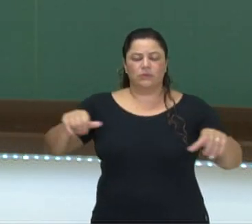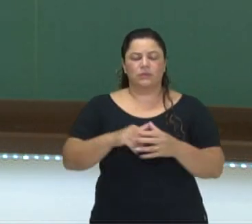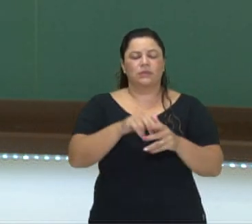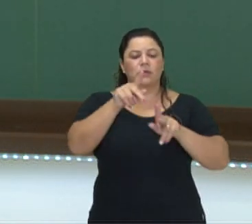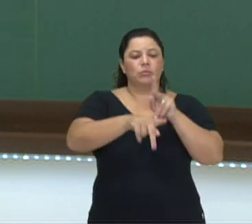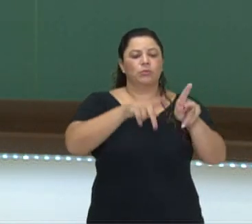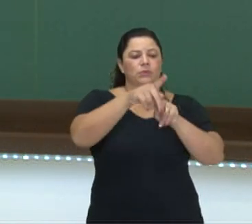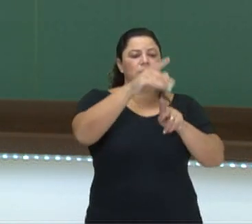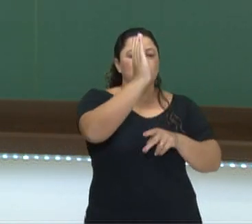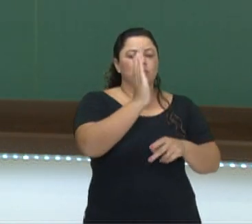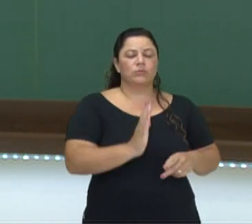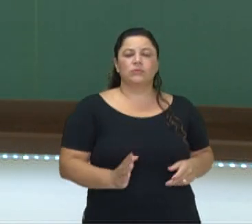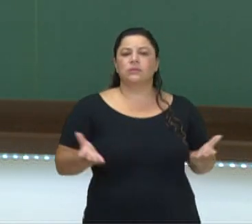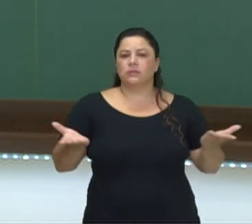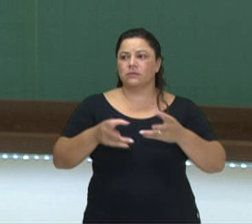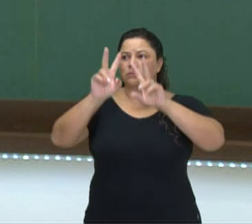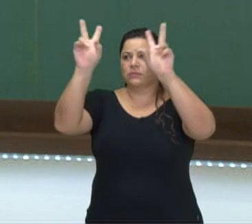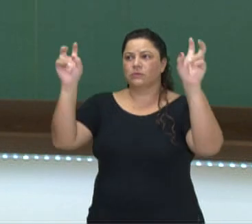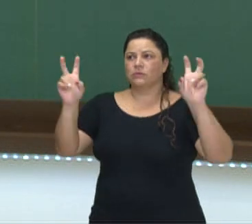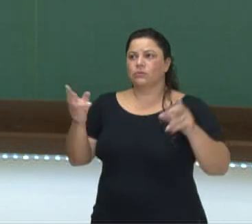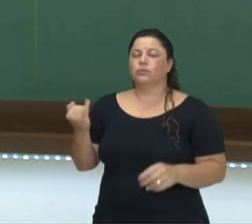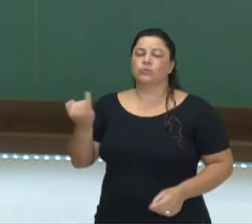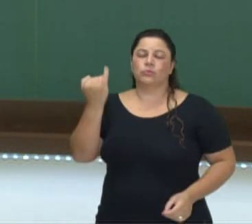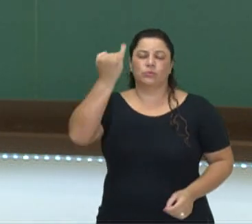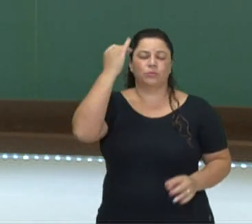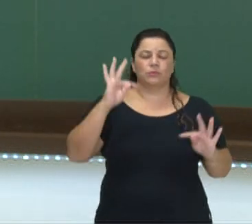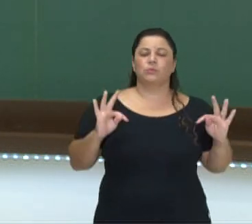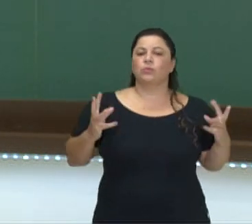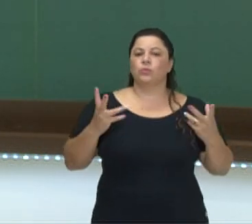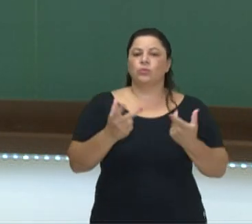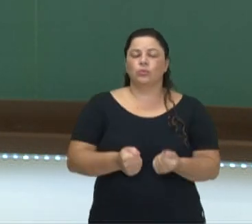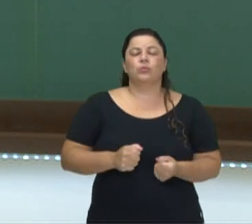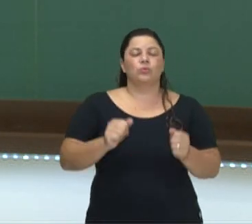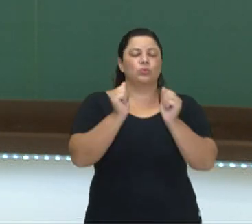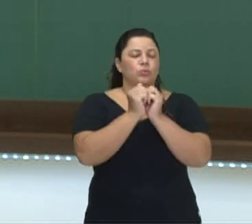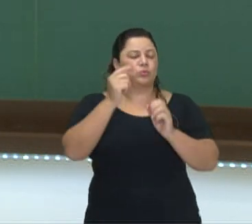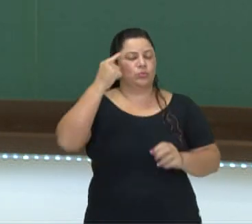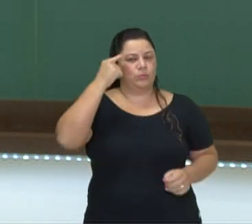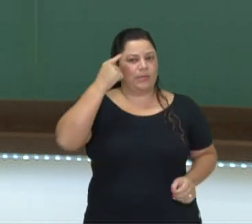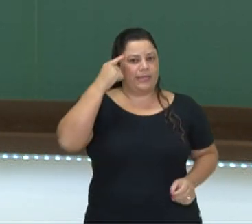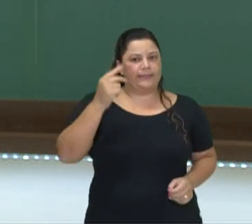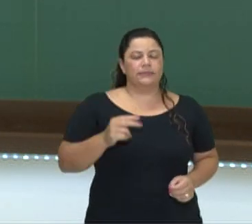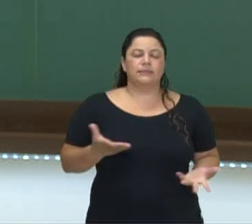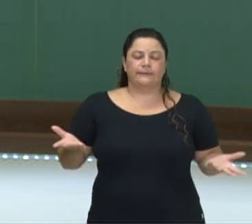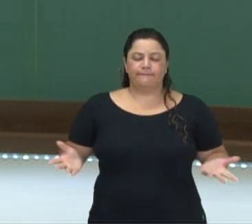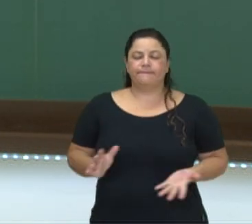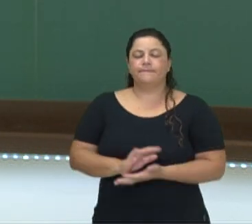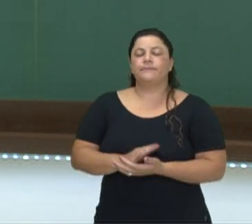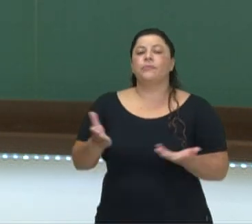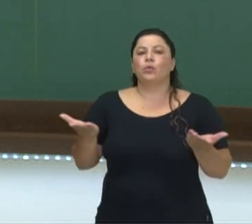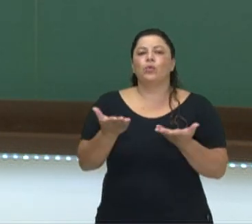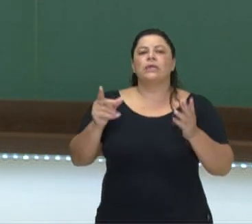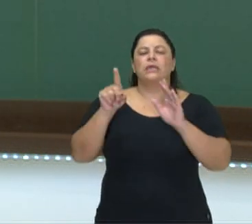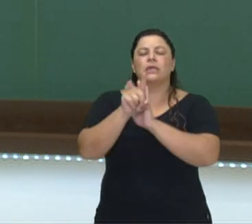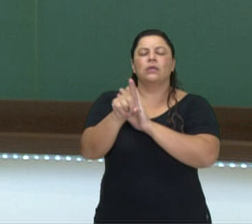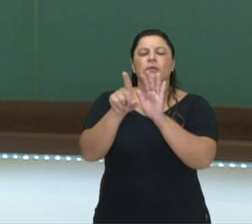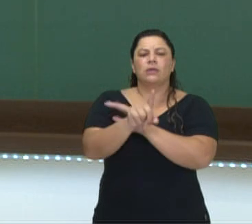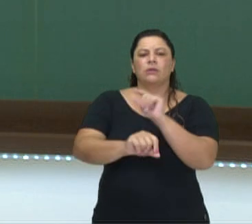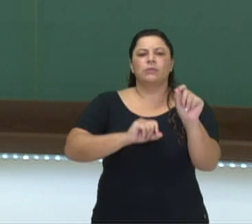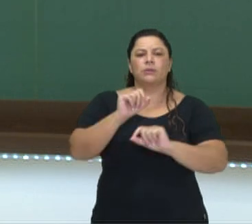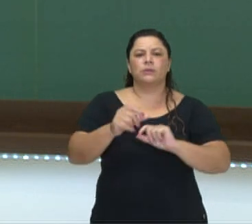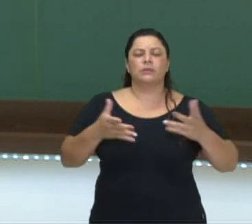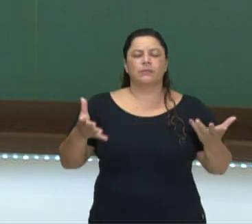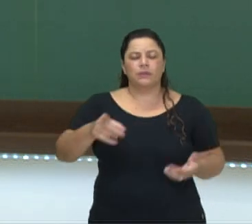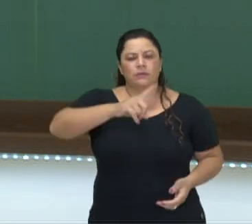população brasileira. Então é assunto importante, vamos todos juntos pensar a respeito. E o que eu quero perguntar para vocês,